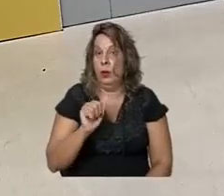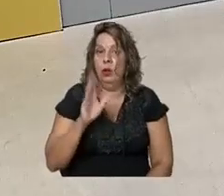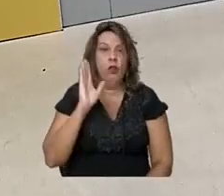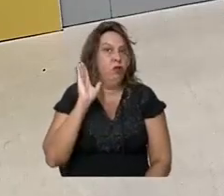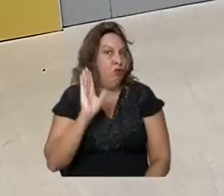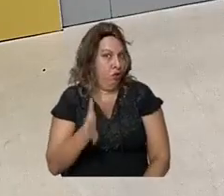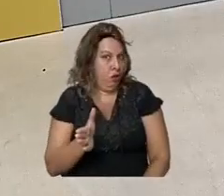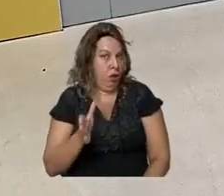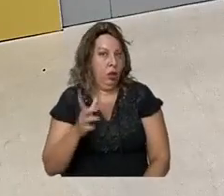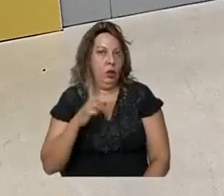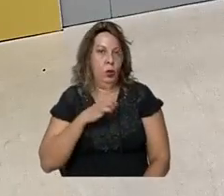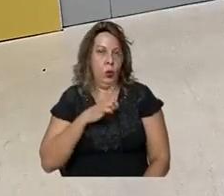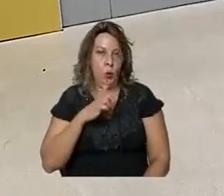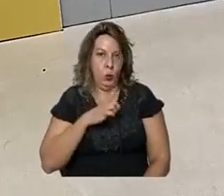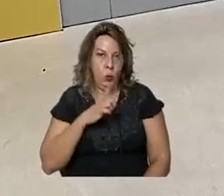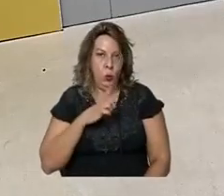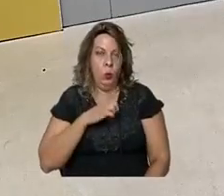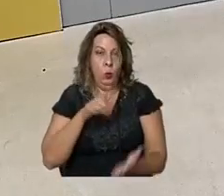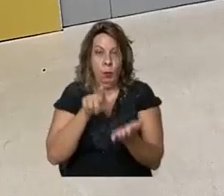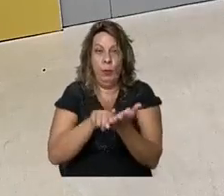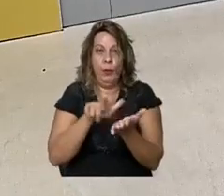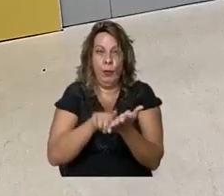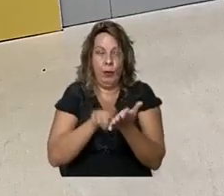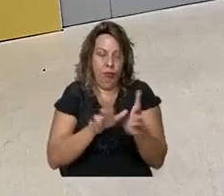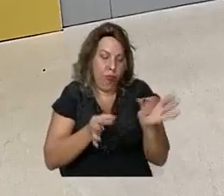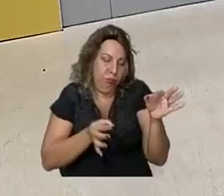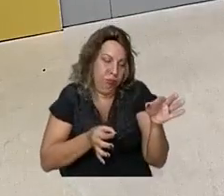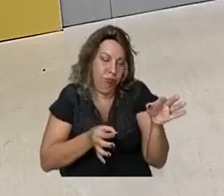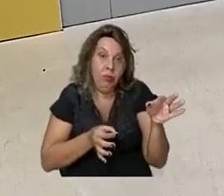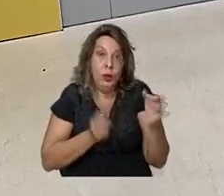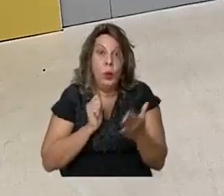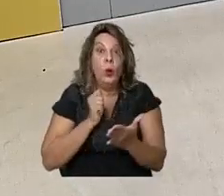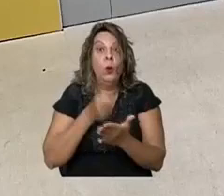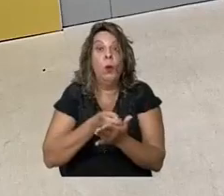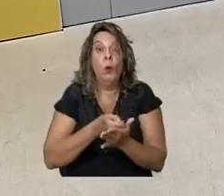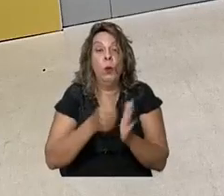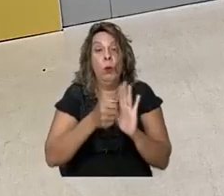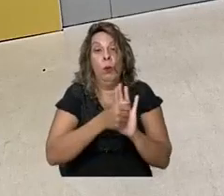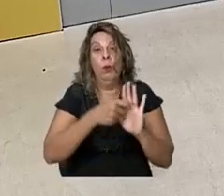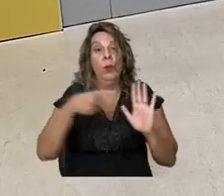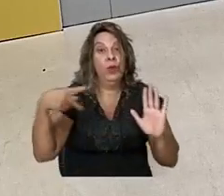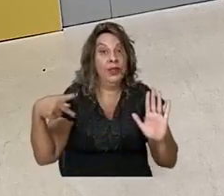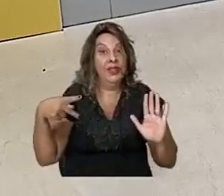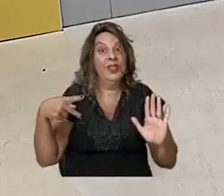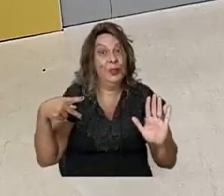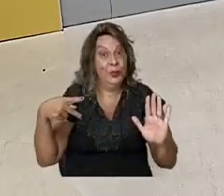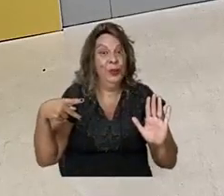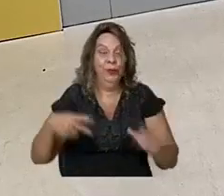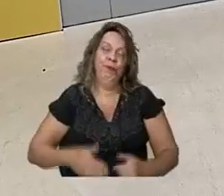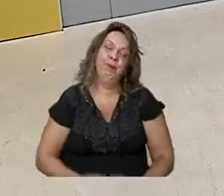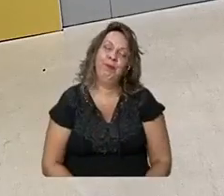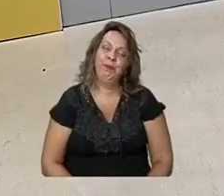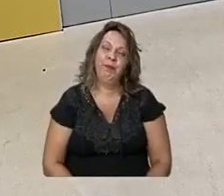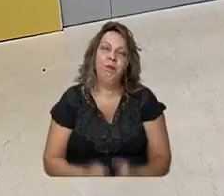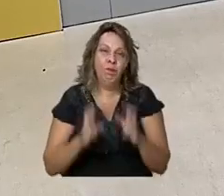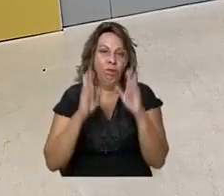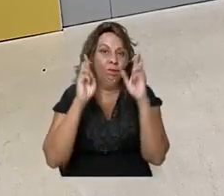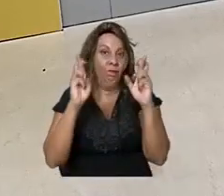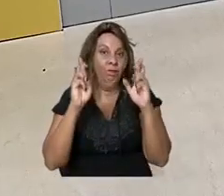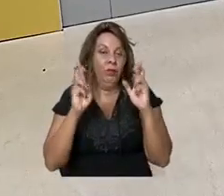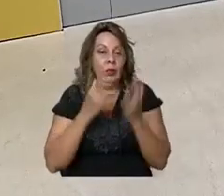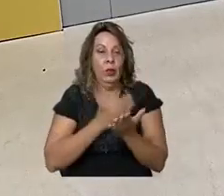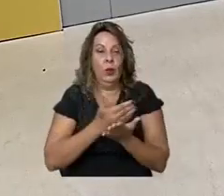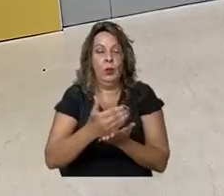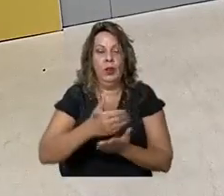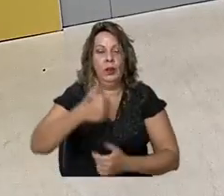estou com minhas, com os meus Caju Cap, já adquiri pelo aplicativo, boa sorte pra você. Cruza os dedos, vai começar o